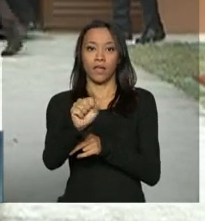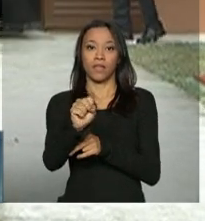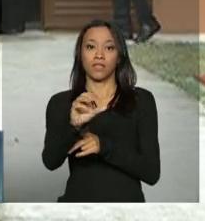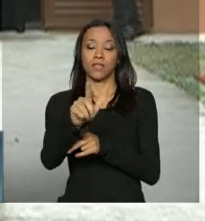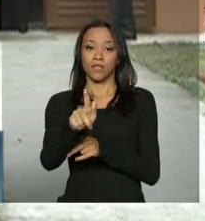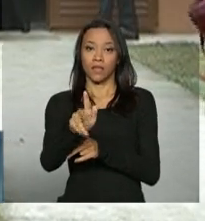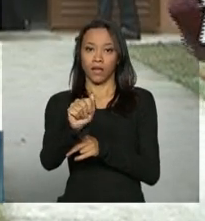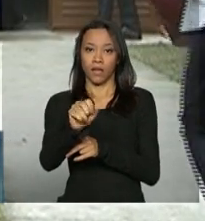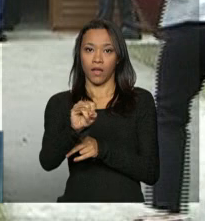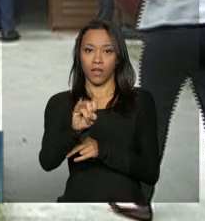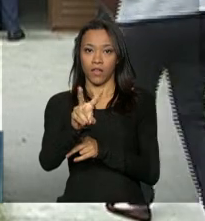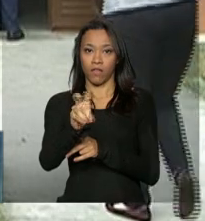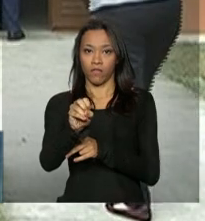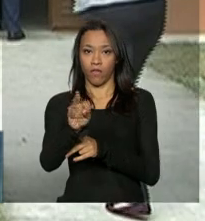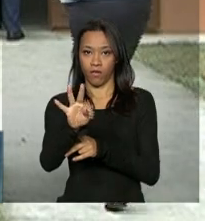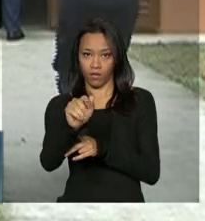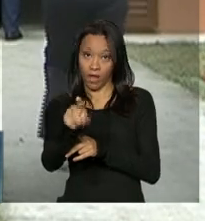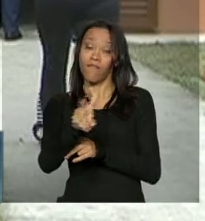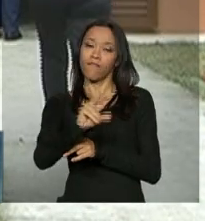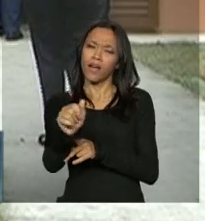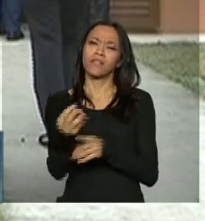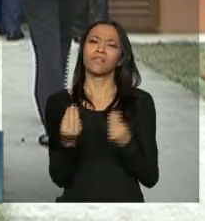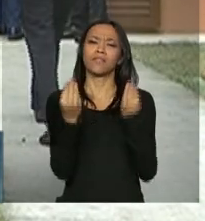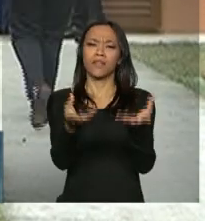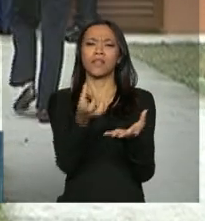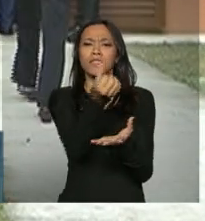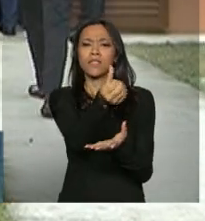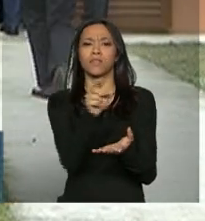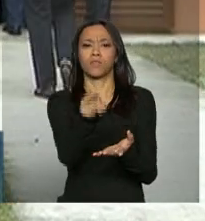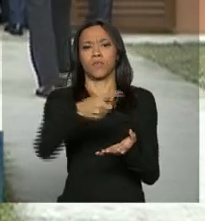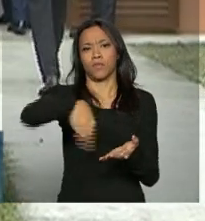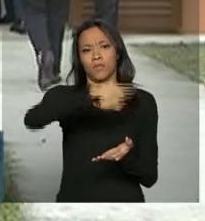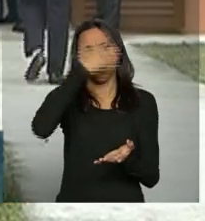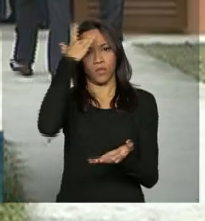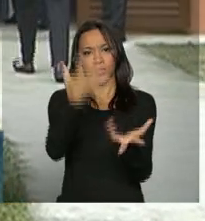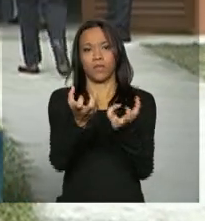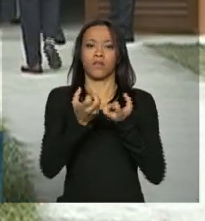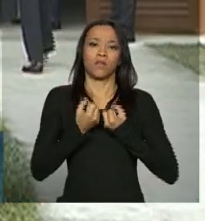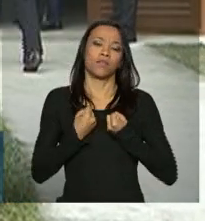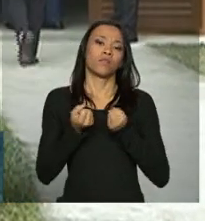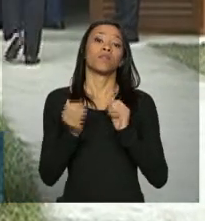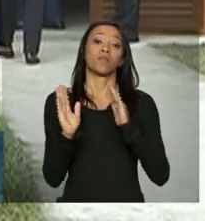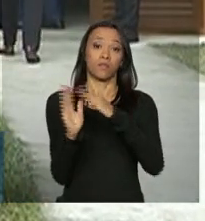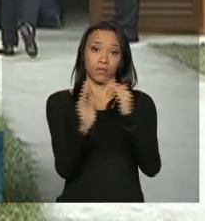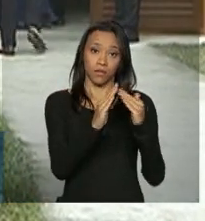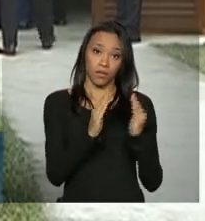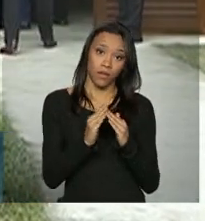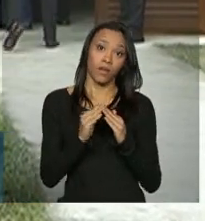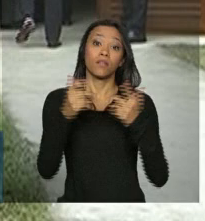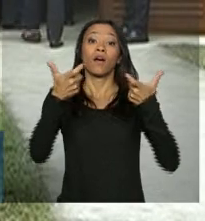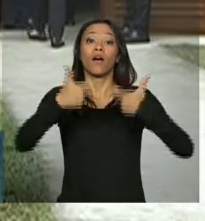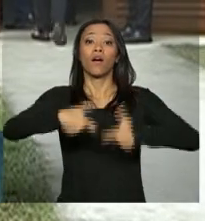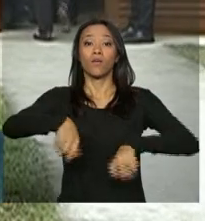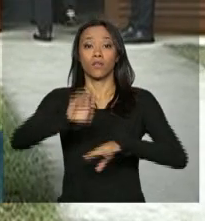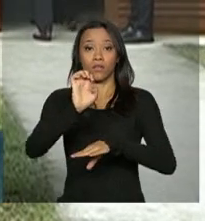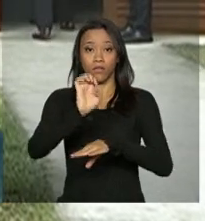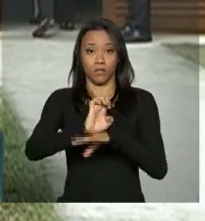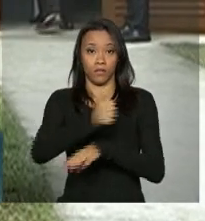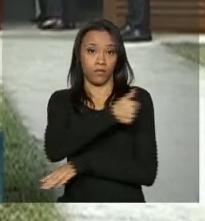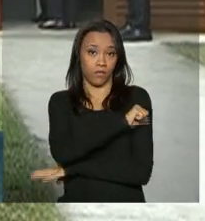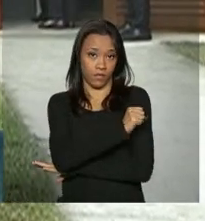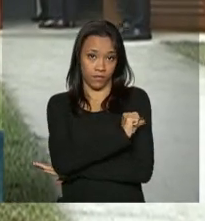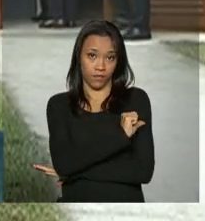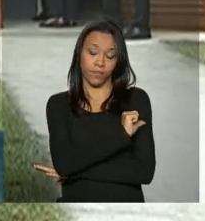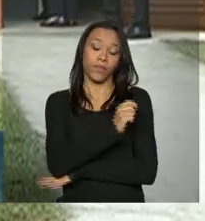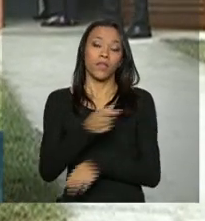residências vão beneficiar mais de 6.000 pessoas na zona oeste da capital Fluminense e para